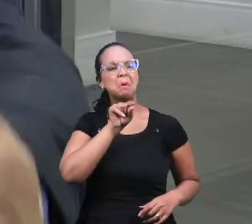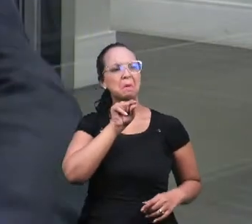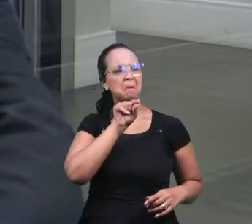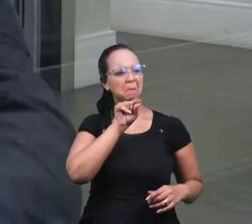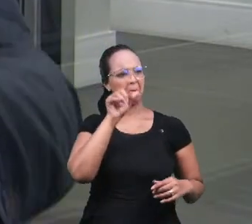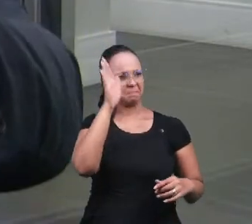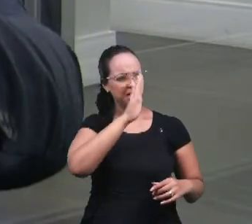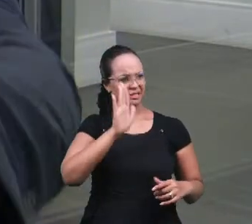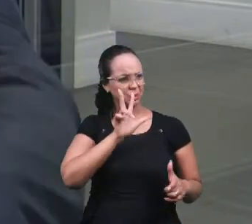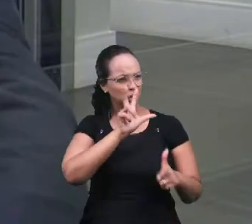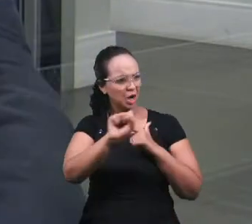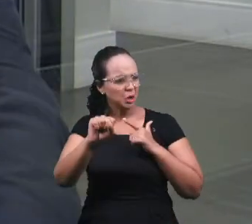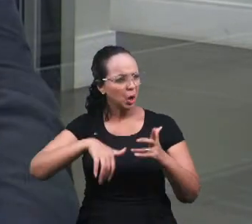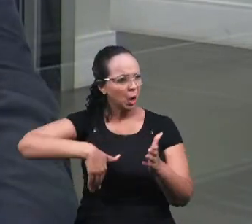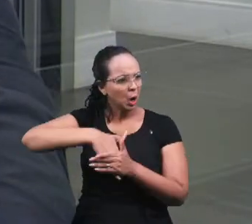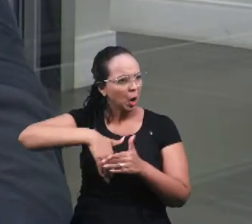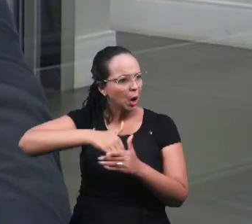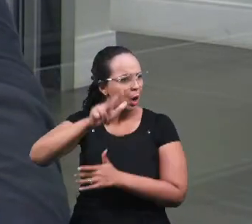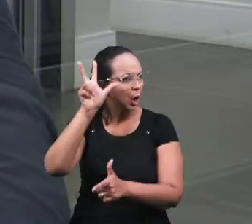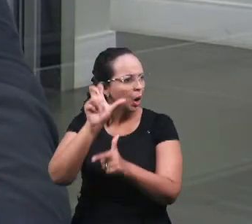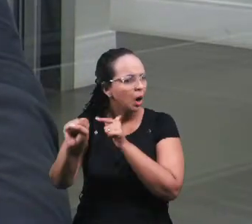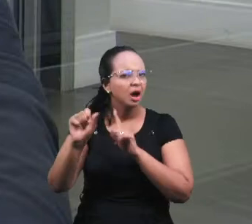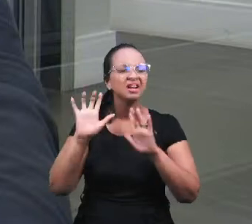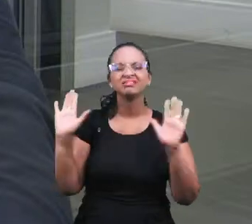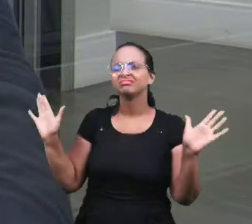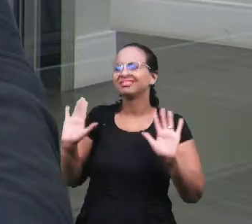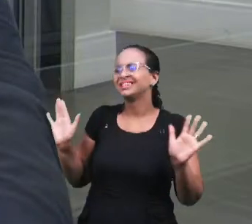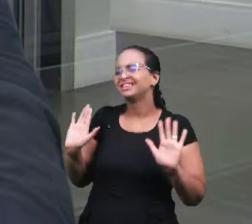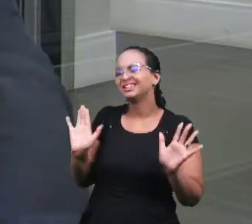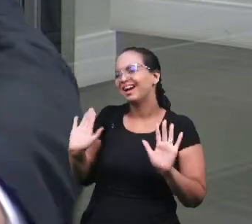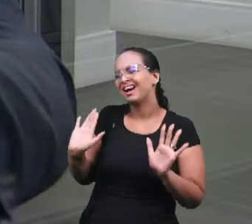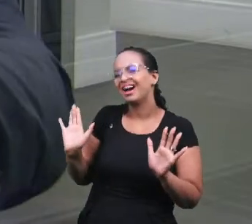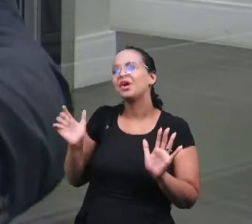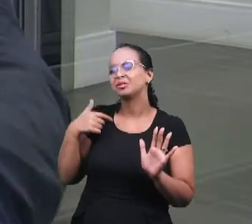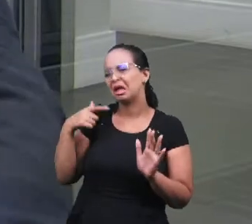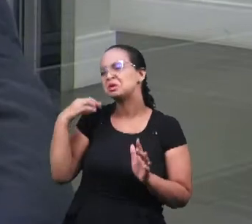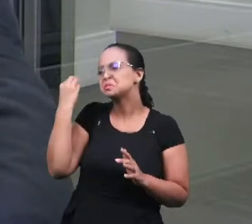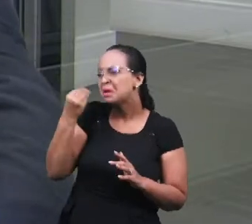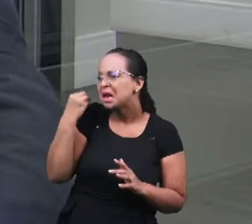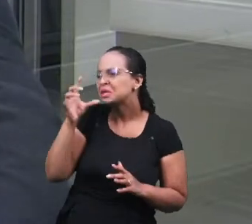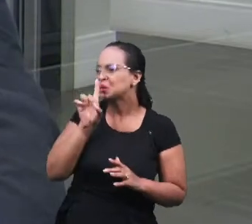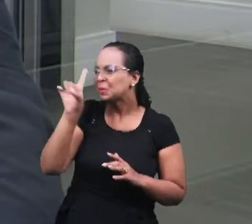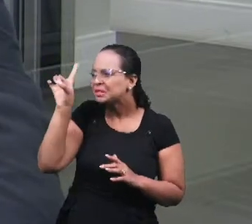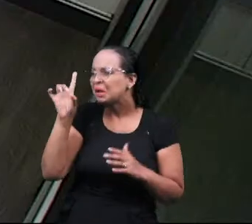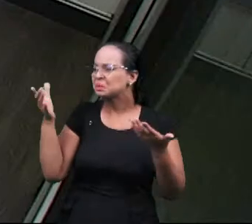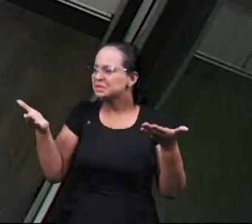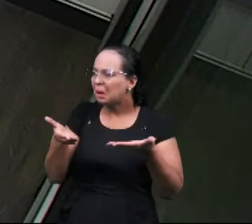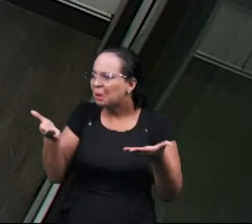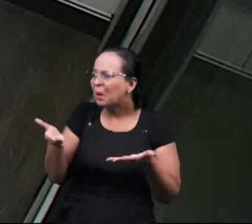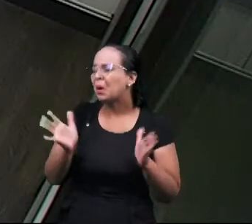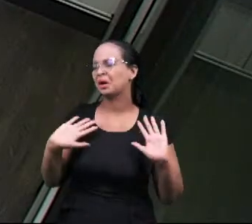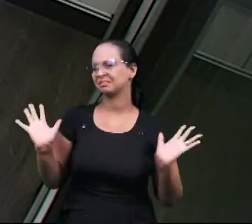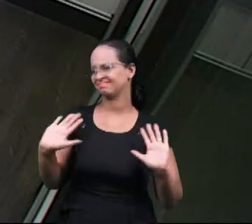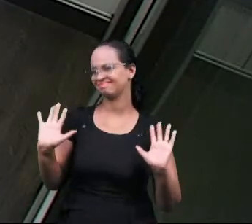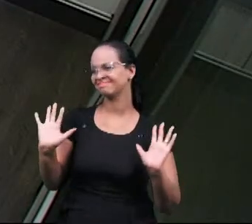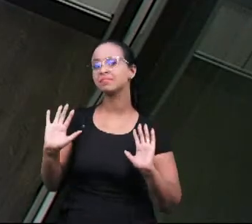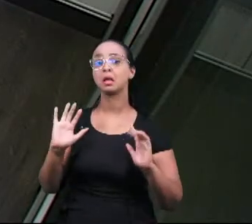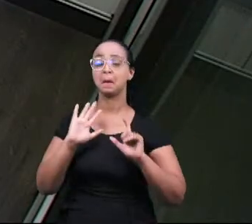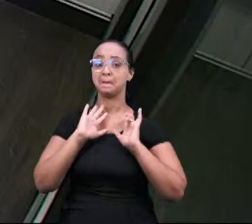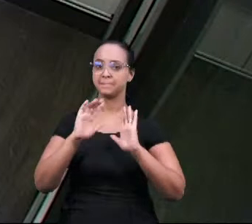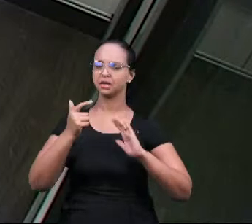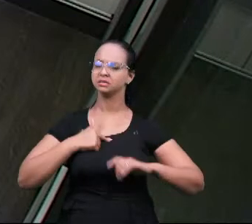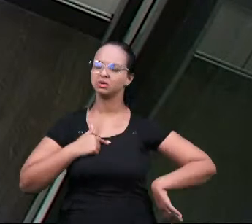vai comemorar não? Eu falei, não, rapaz, eu tô agora tendo uma experiência com Deus, eu tô indo pra igreja. Vida, né? E eu fiquei